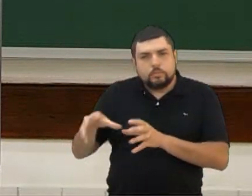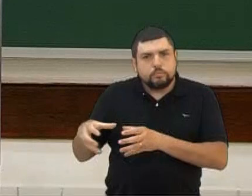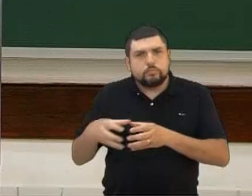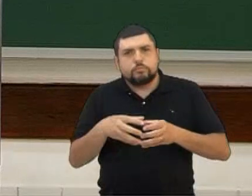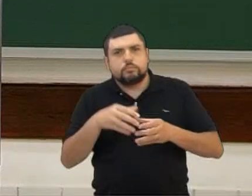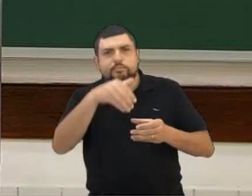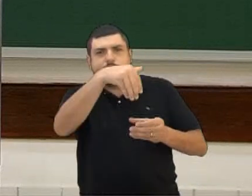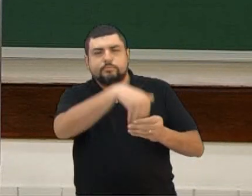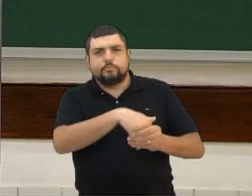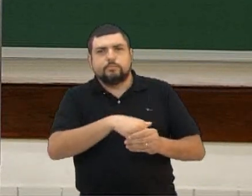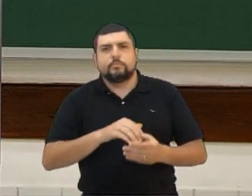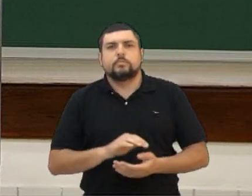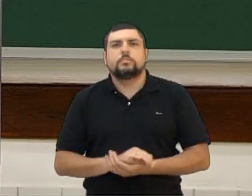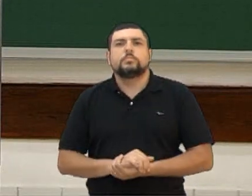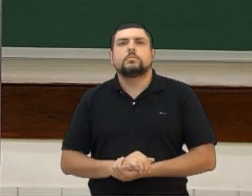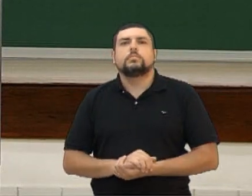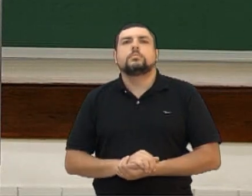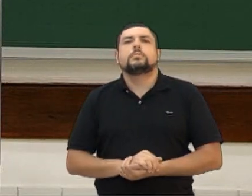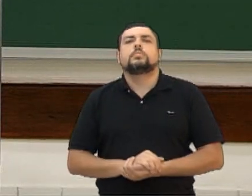brasileiro.